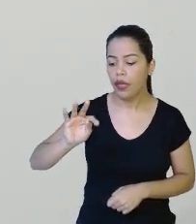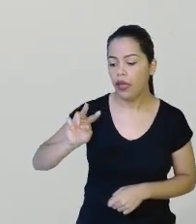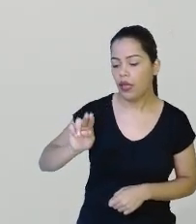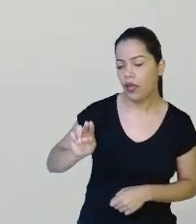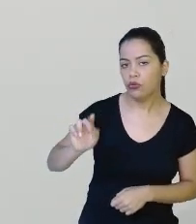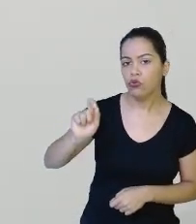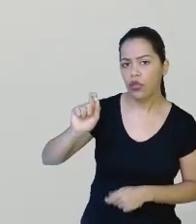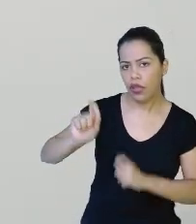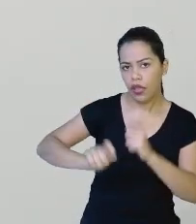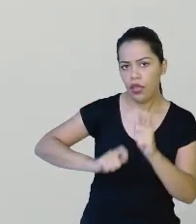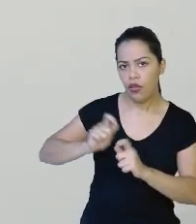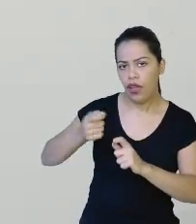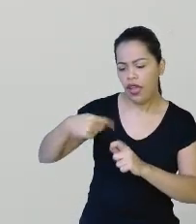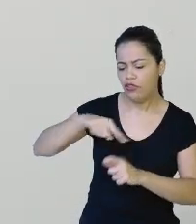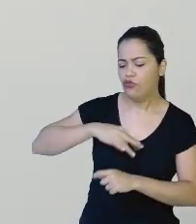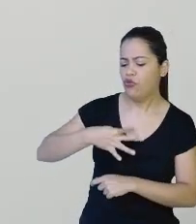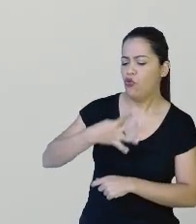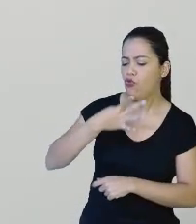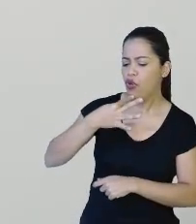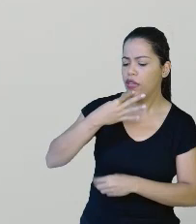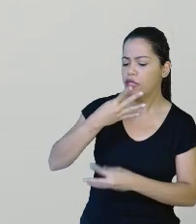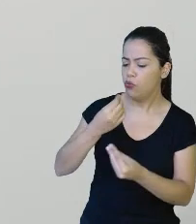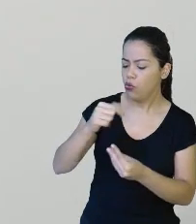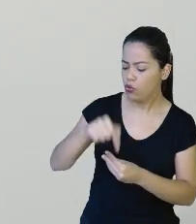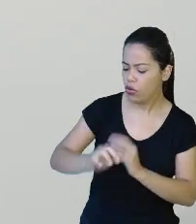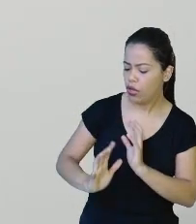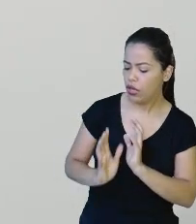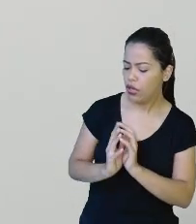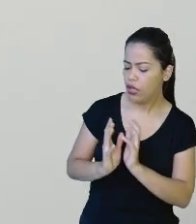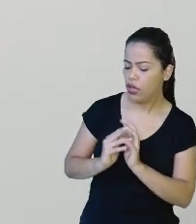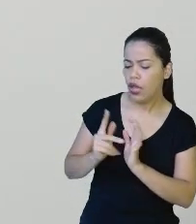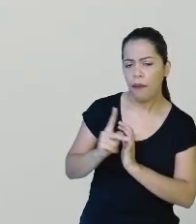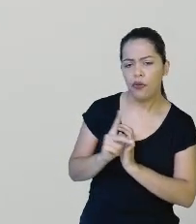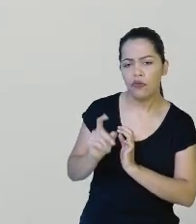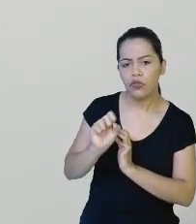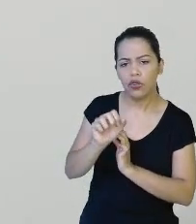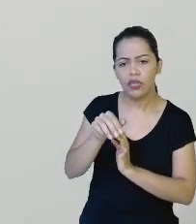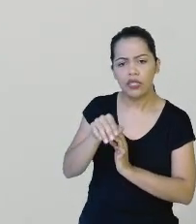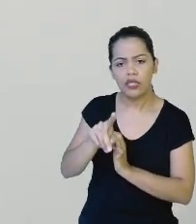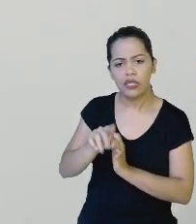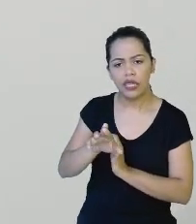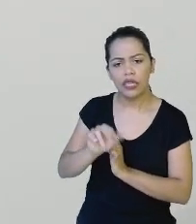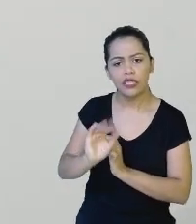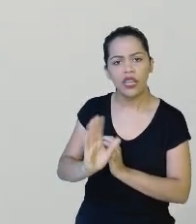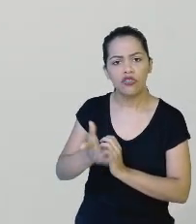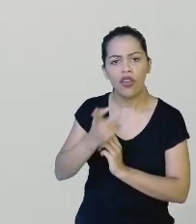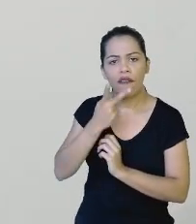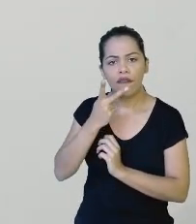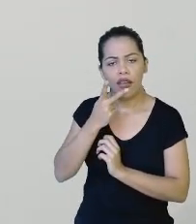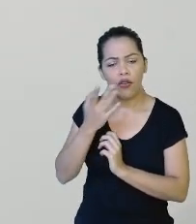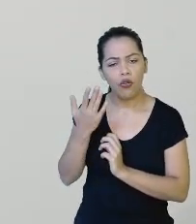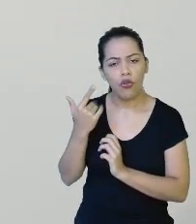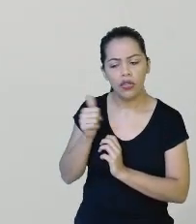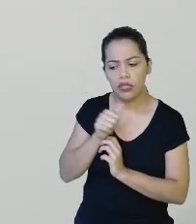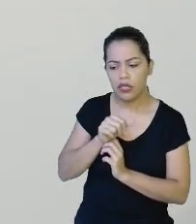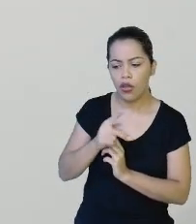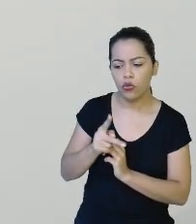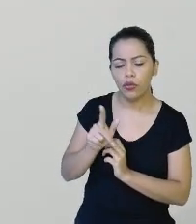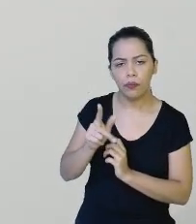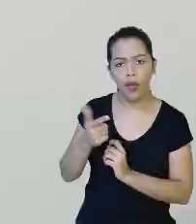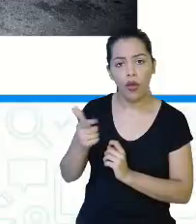do 4º ano a professora Sandra já falou bastante sobre o maracatu. Então, o maracatu é uma